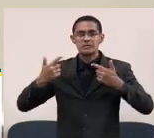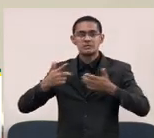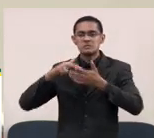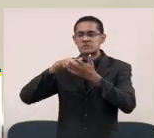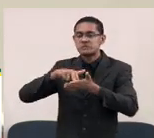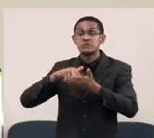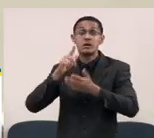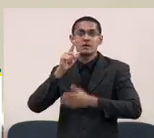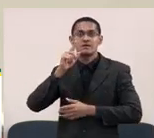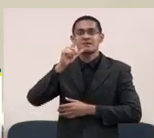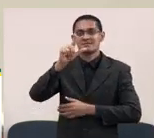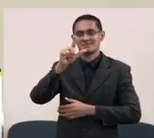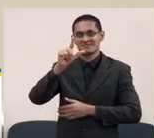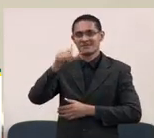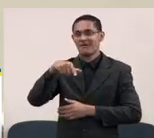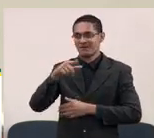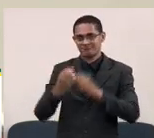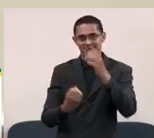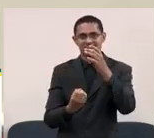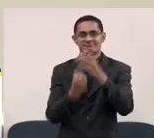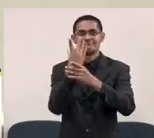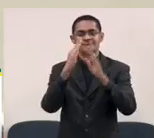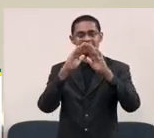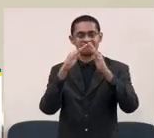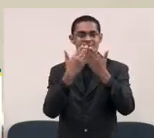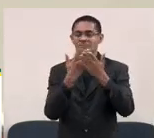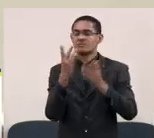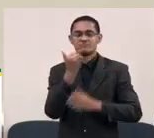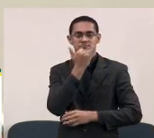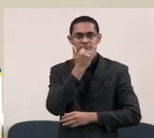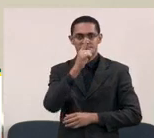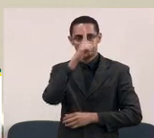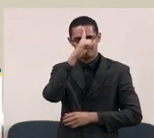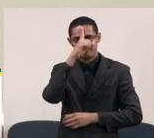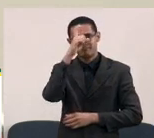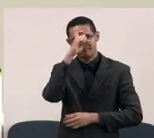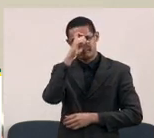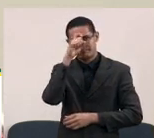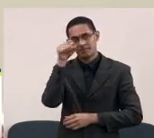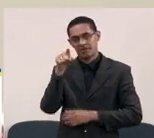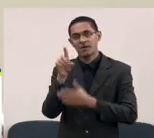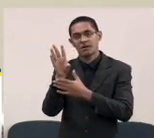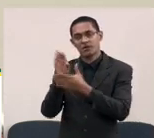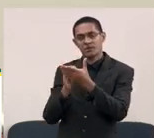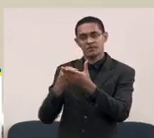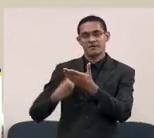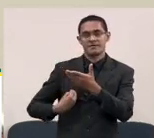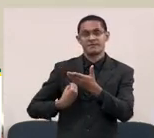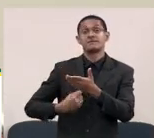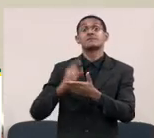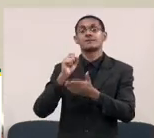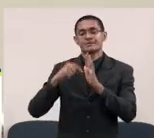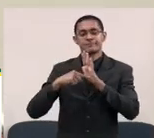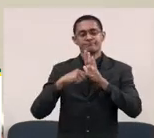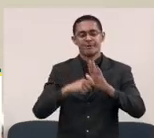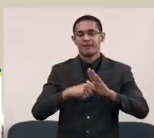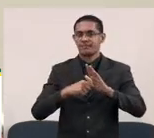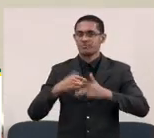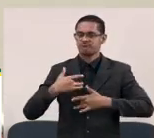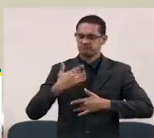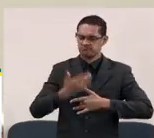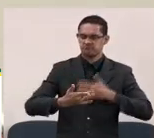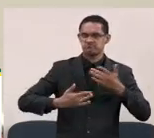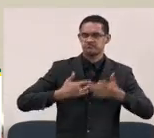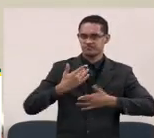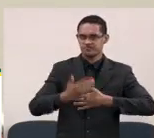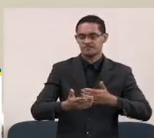esse hospital para seguir na vida dela, no atendimento que ela fazia aos pobres, o hospital fazendo isso